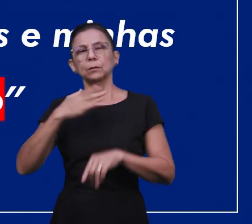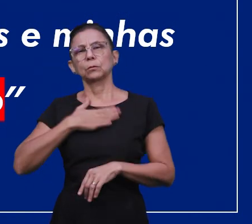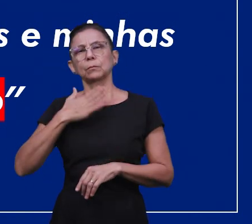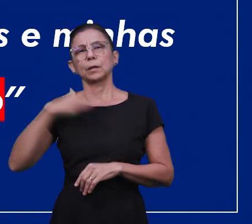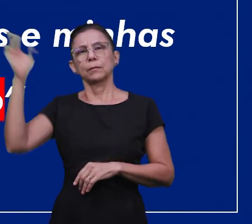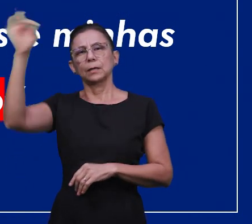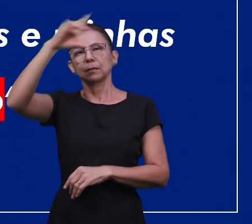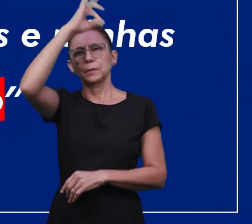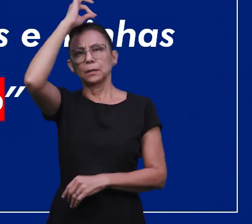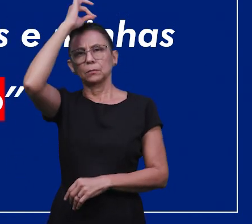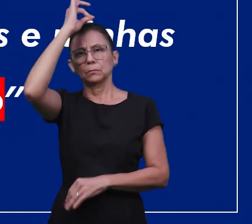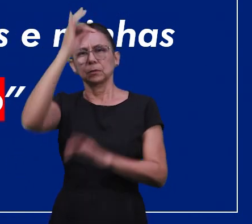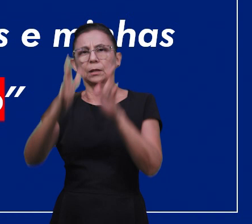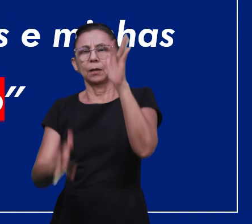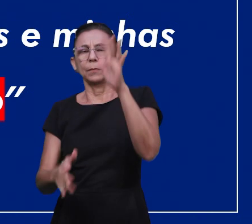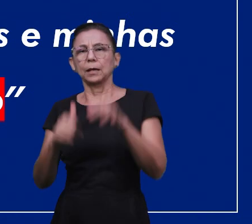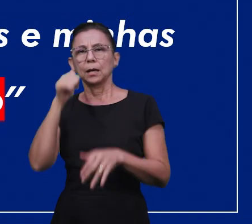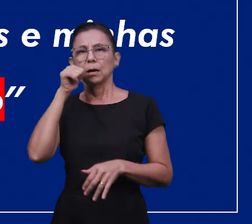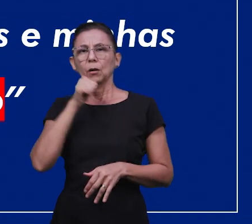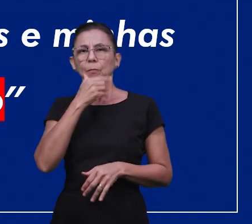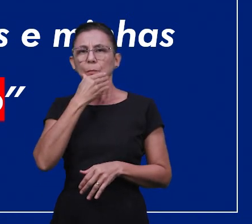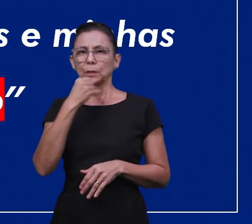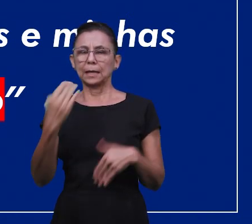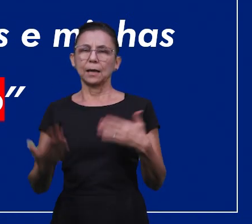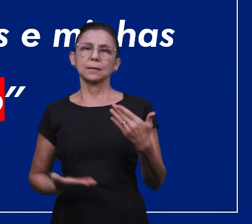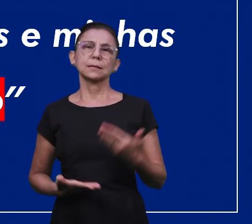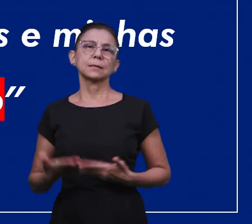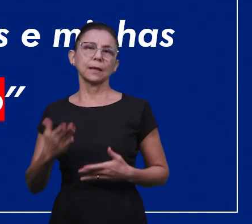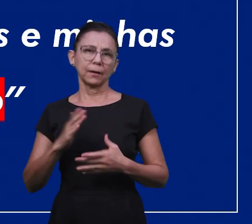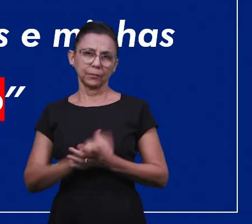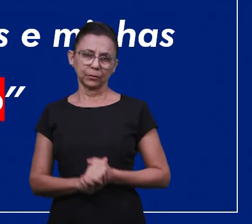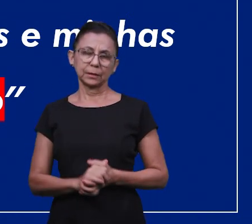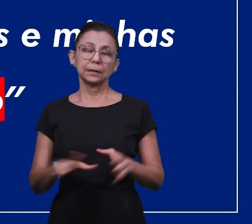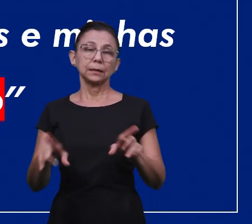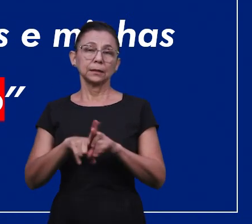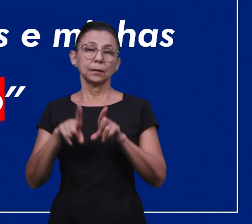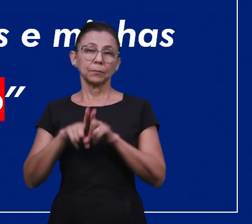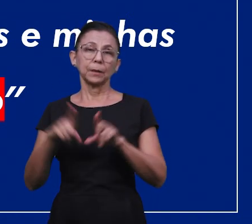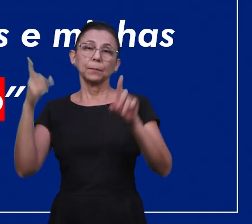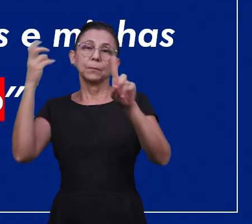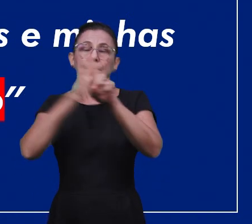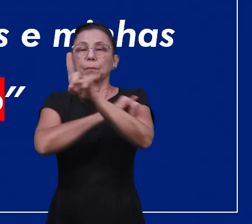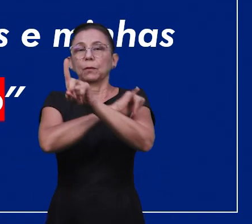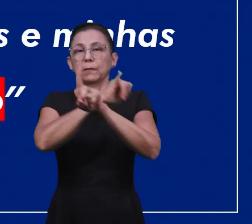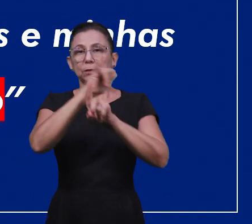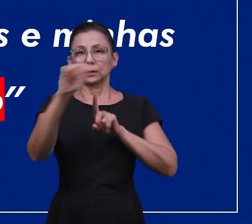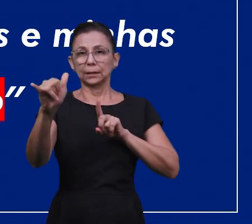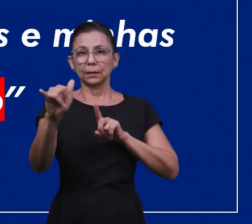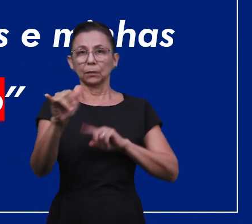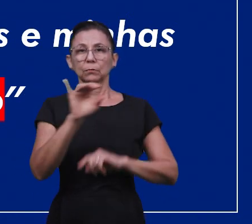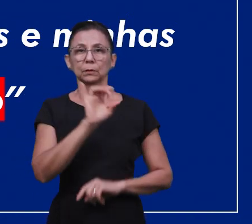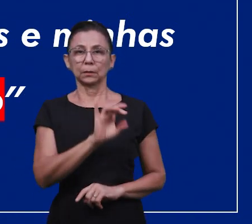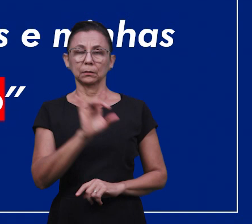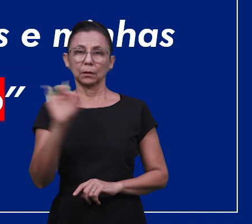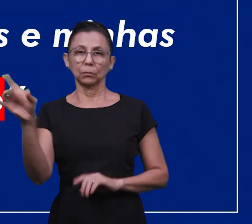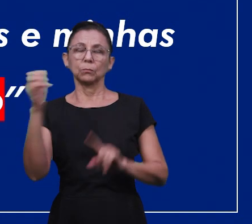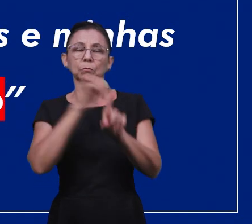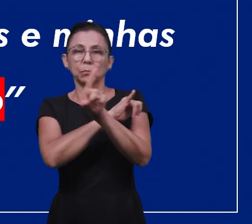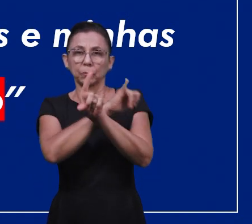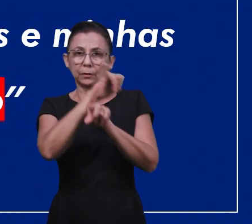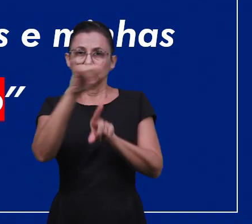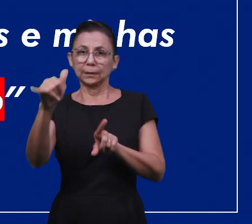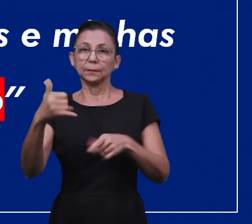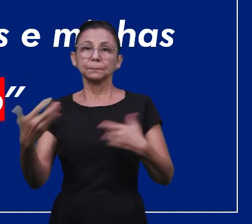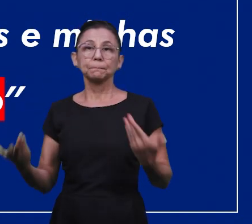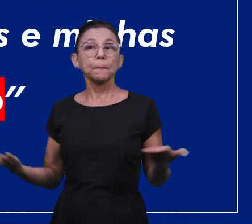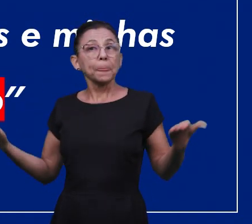servos e minhas servas naqueles dias, e profetizarão. Então esse é o banquete do Espírito Santo que está sendo ofertado,